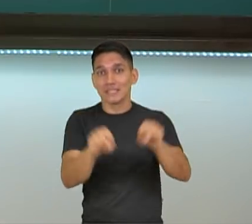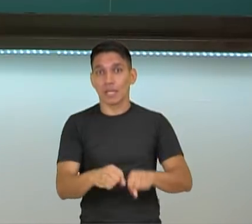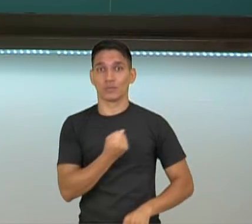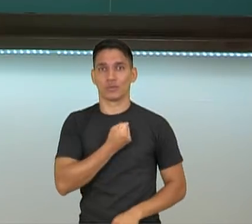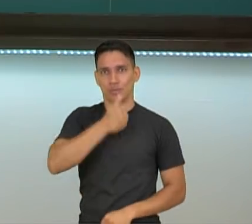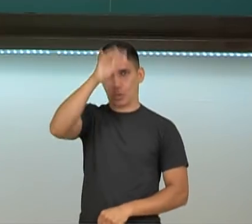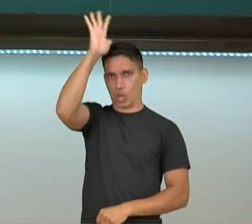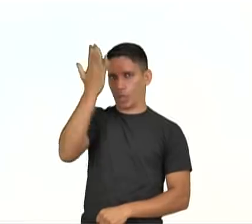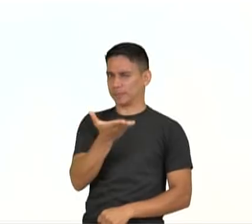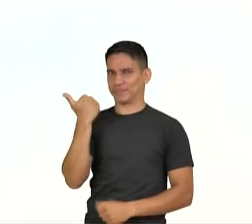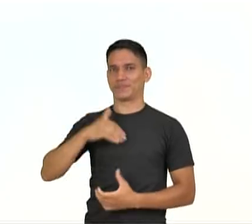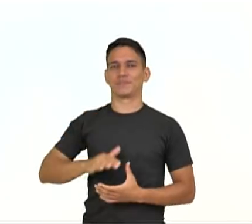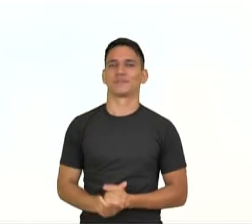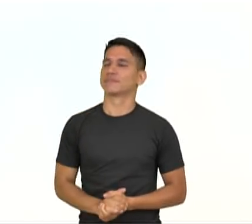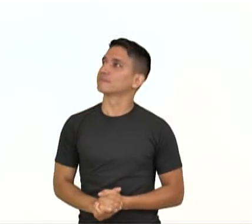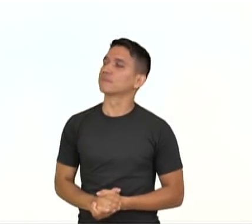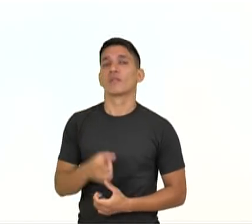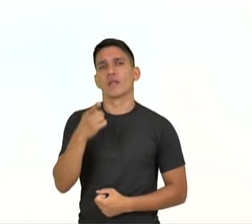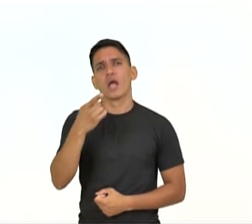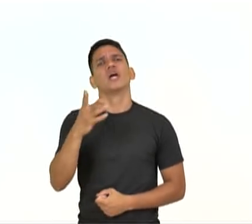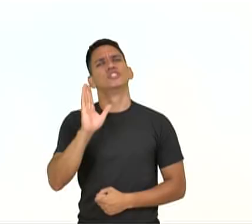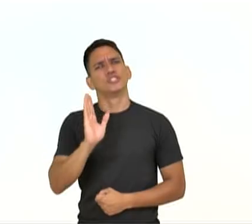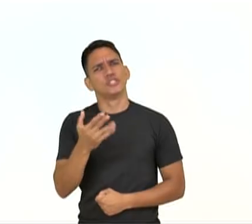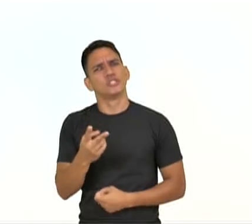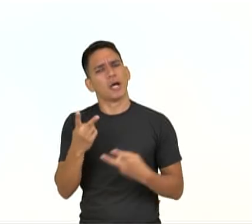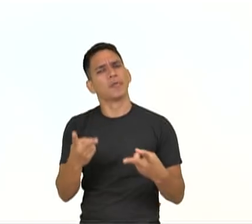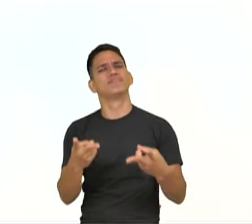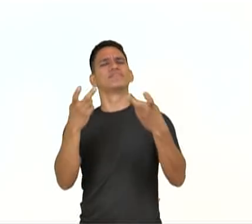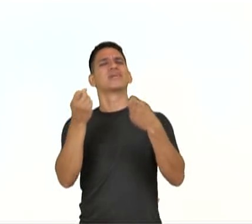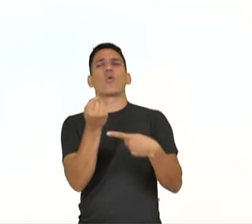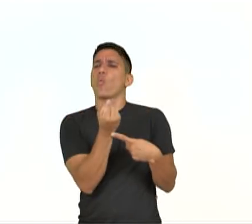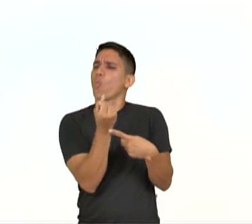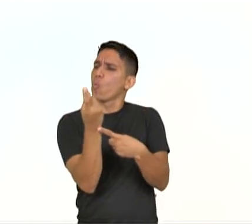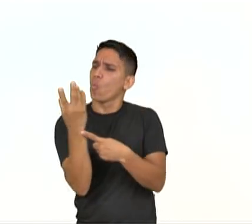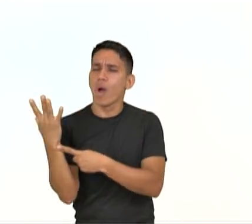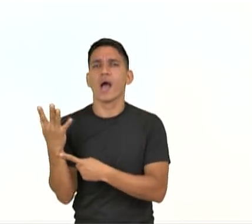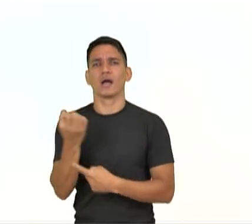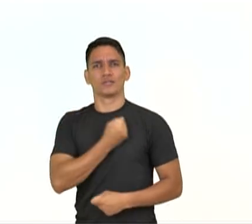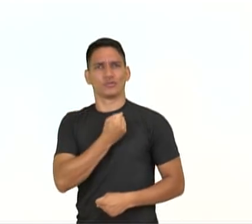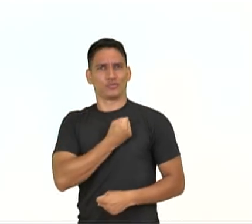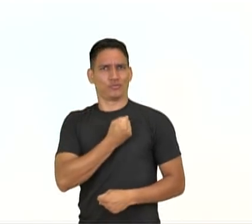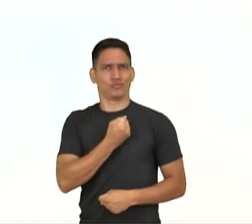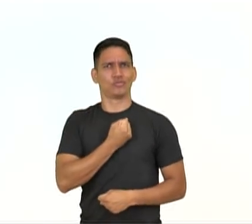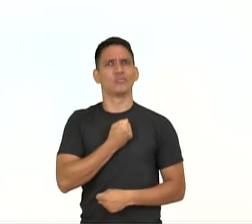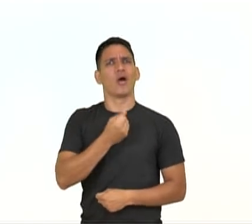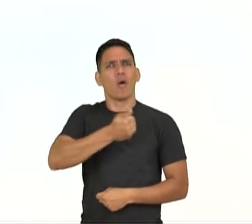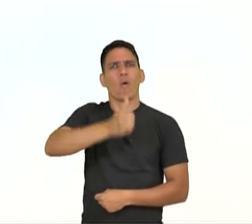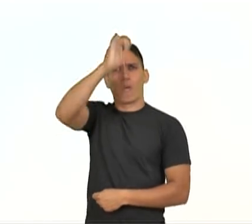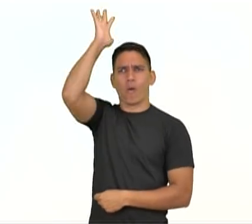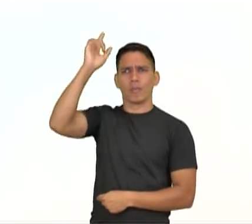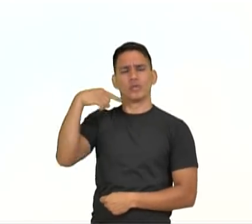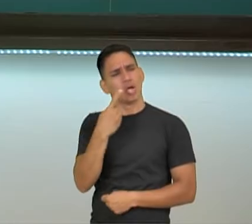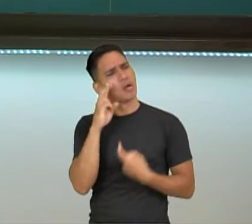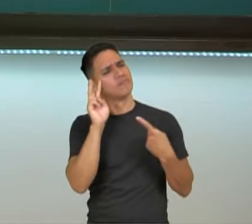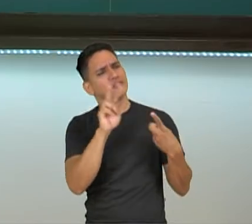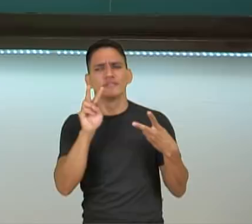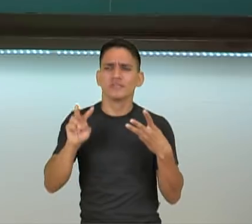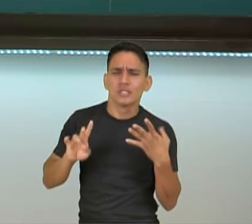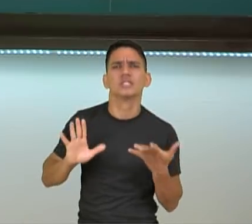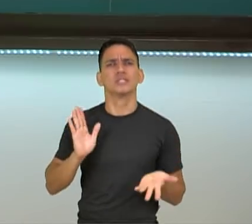regrinhas. Vamos lá. Você já percebeu o quantos números romanos estão presentes no nosso cotidiano?